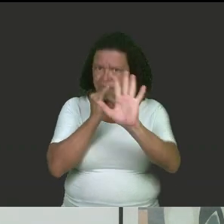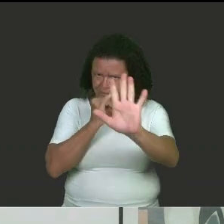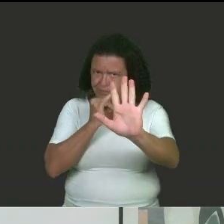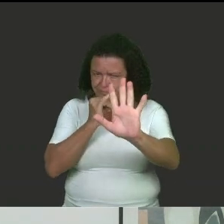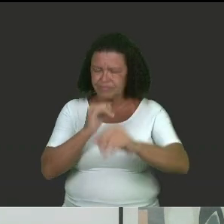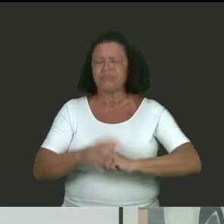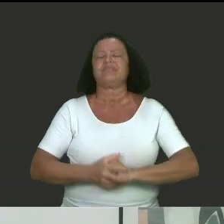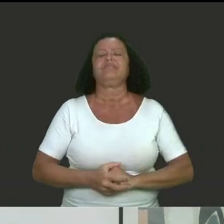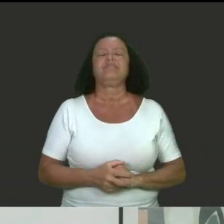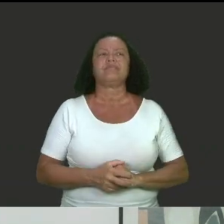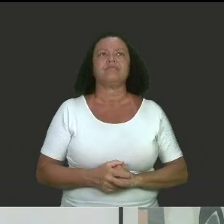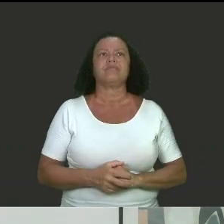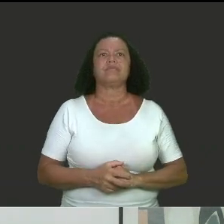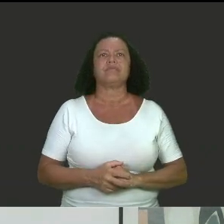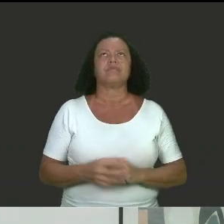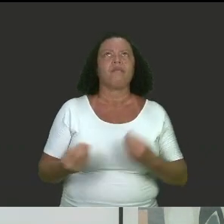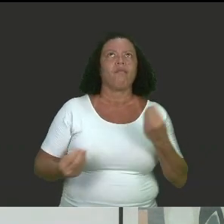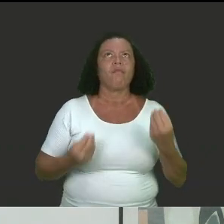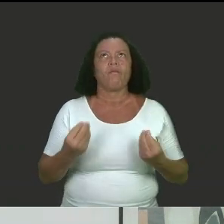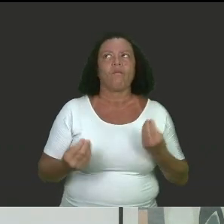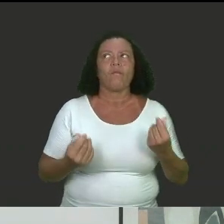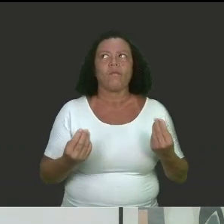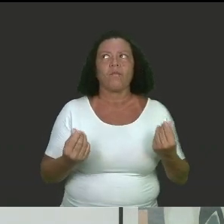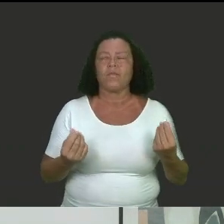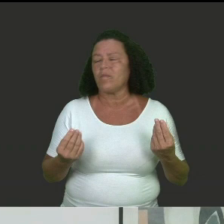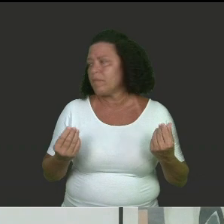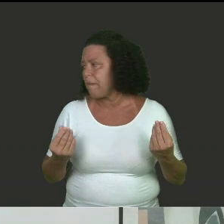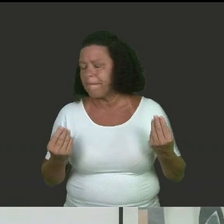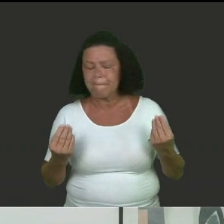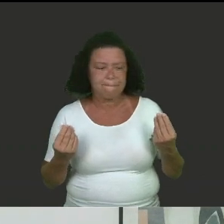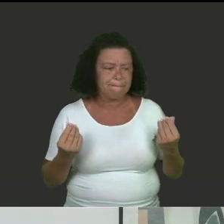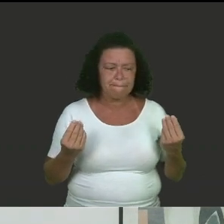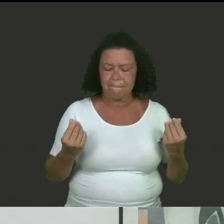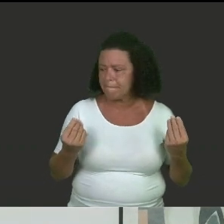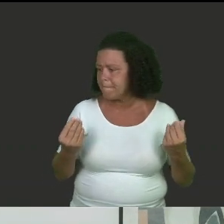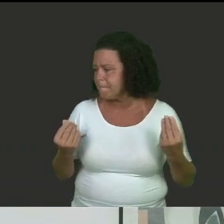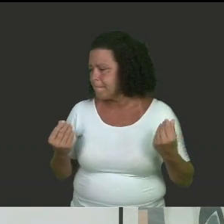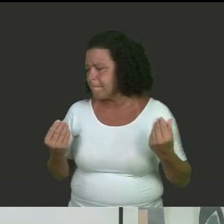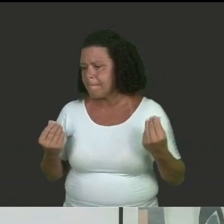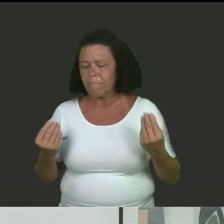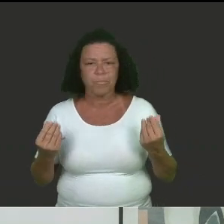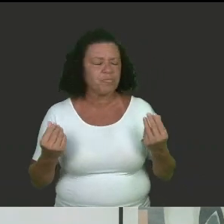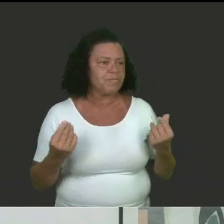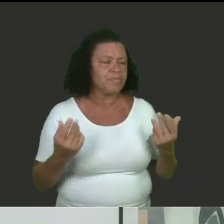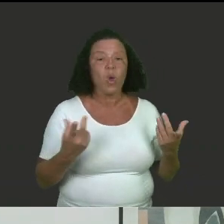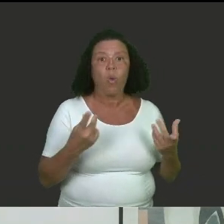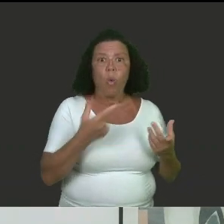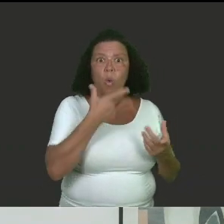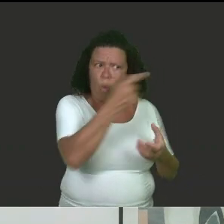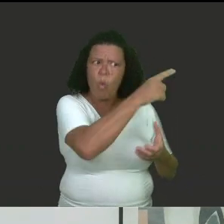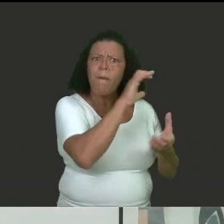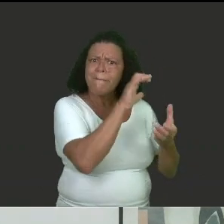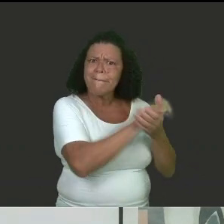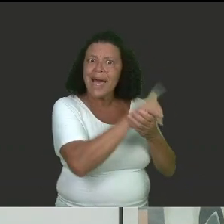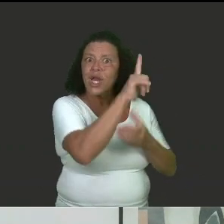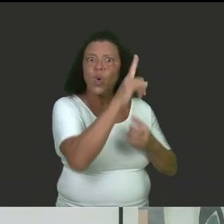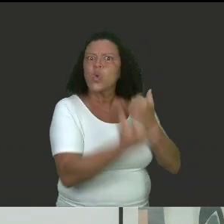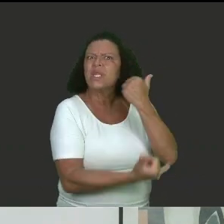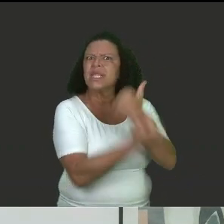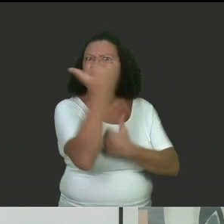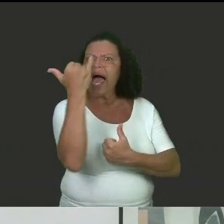vocês. Seria como, por exemplo, um marido que não trai a